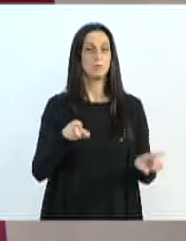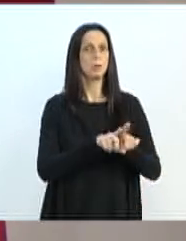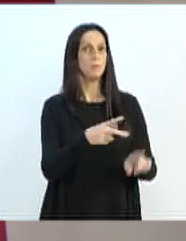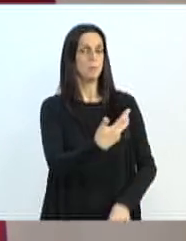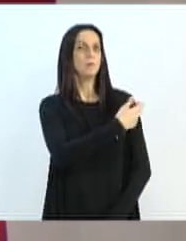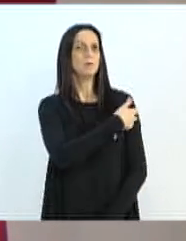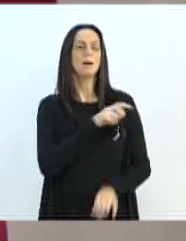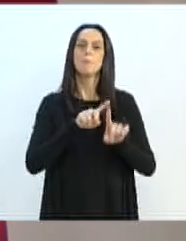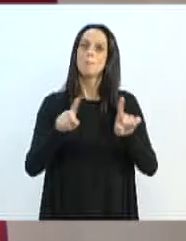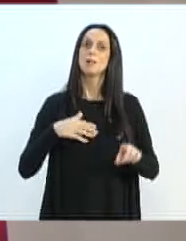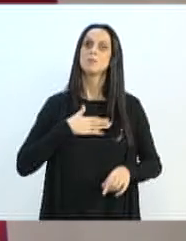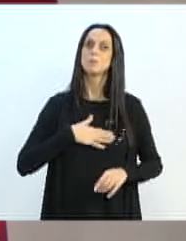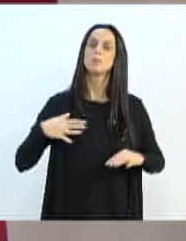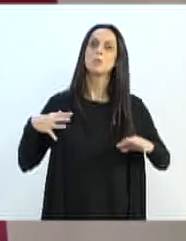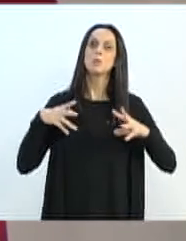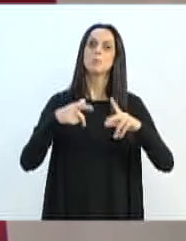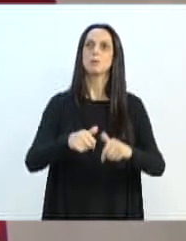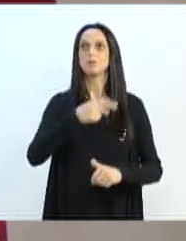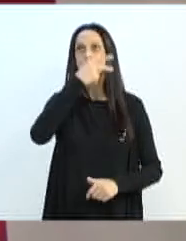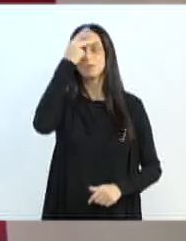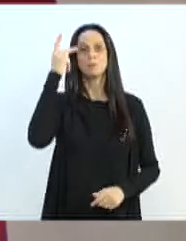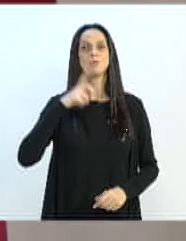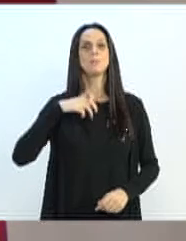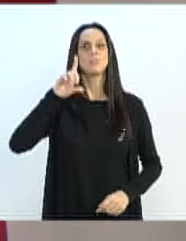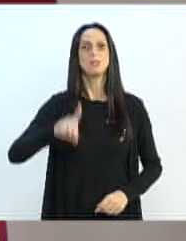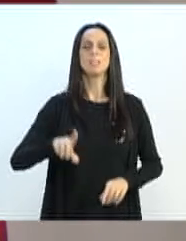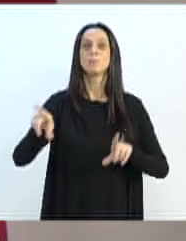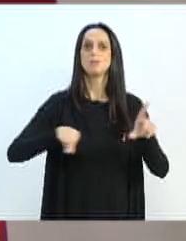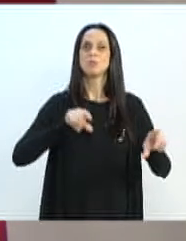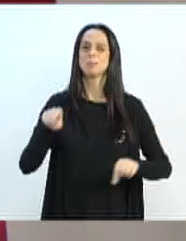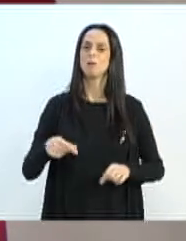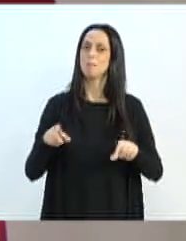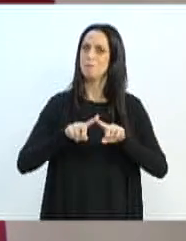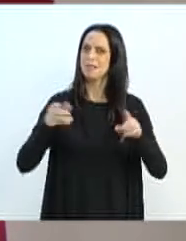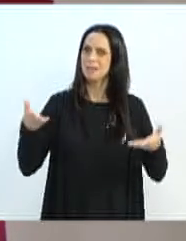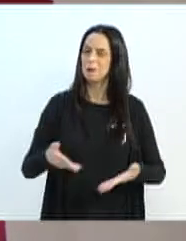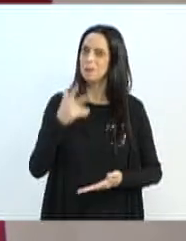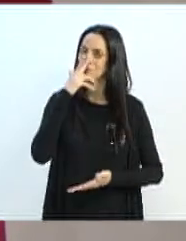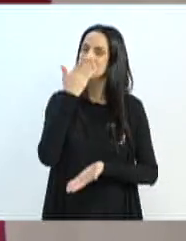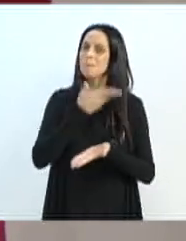mas eu gostaria que todas as pessoas tivessem o direito de escolha, e não é isso que está sendo pautado. Obrigado.